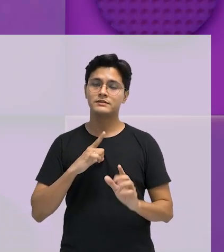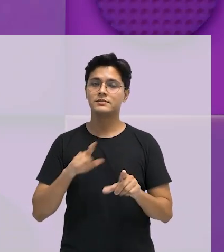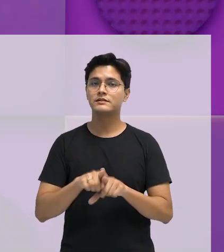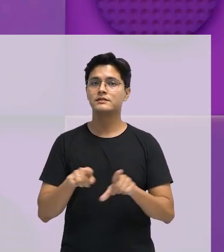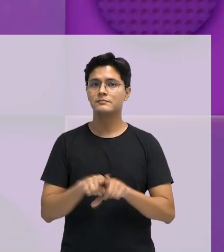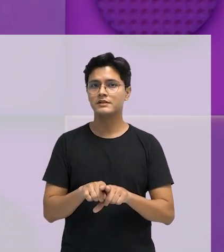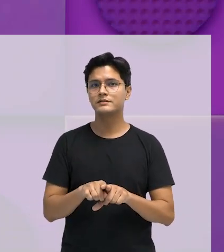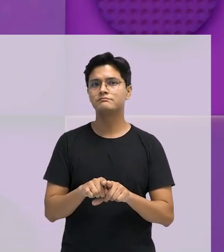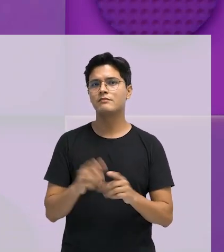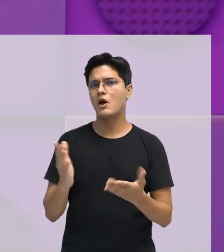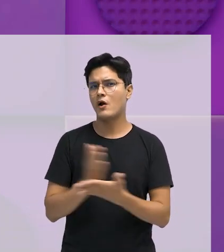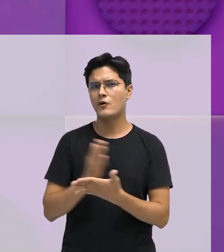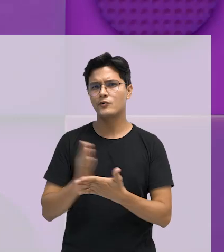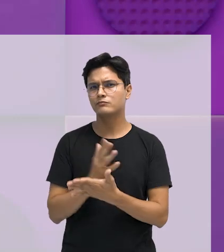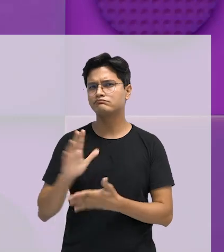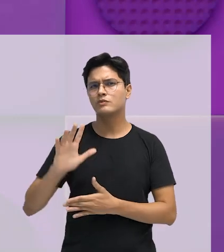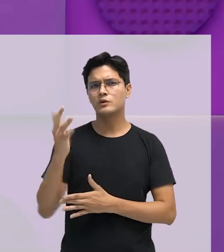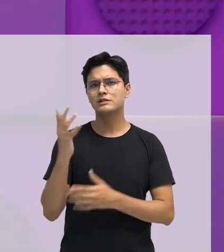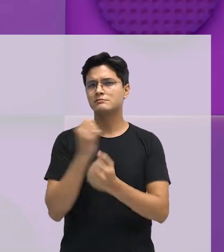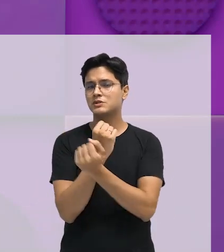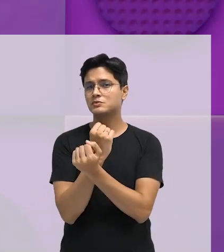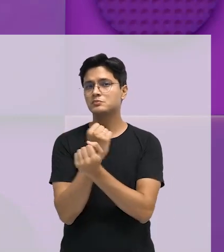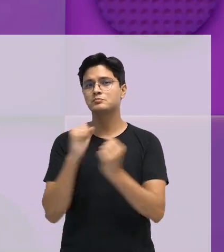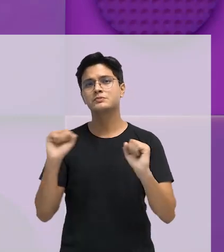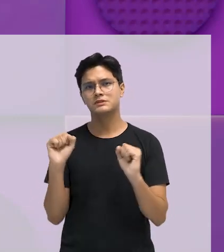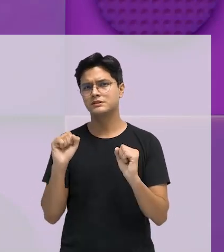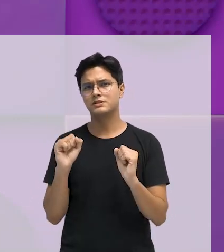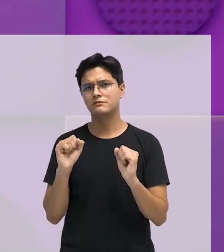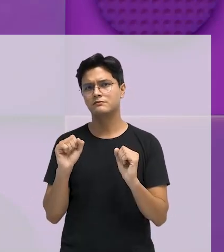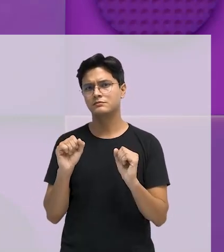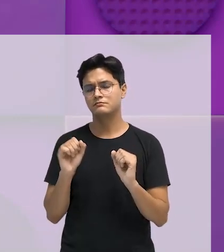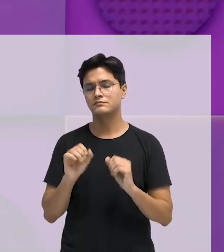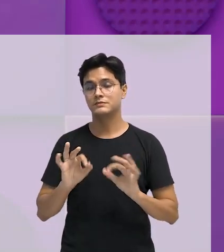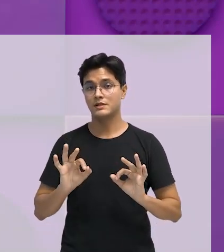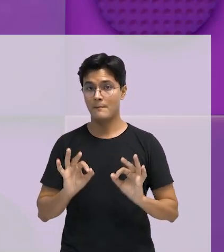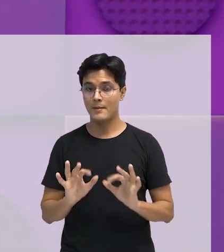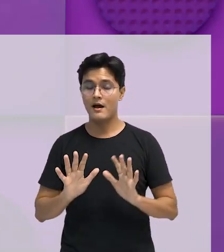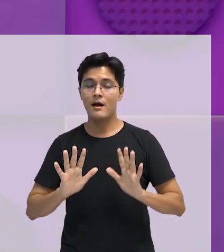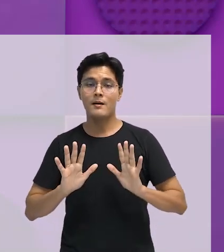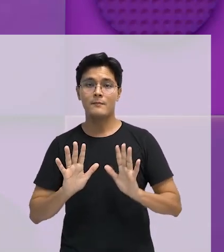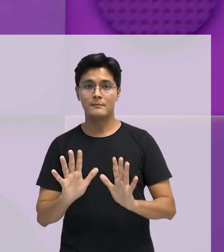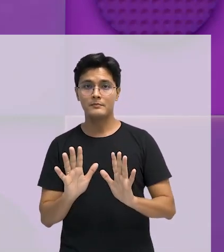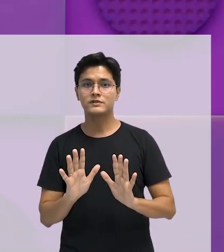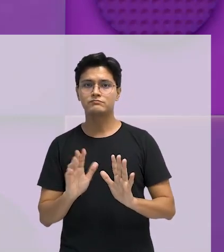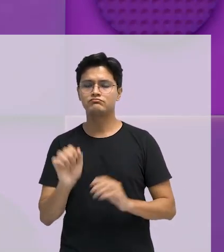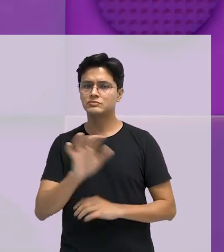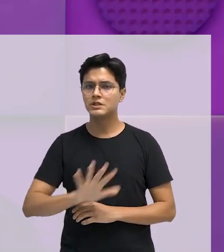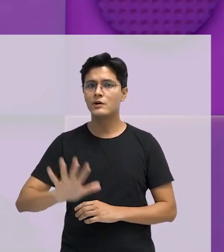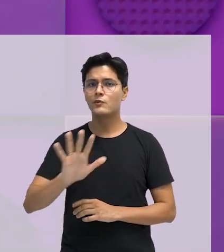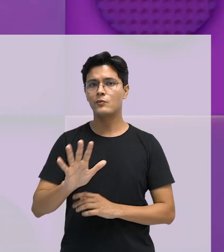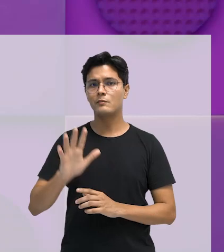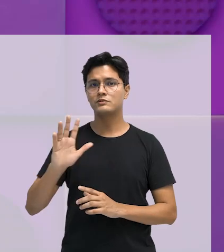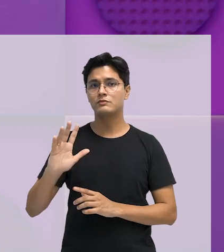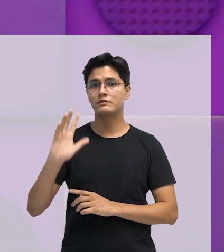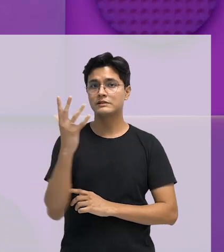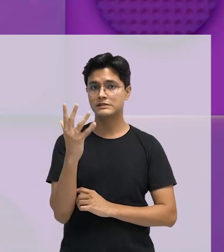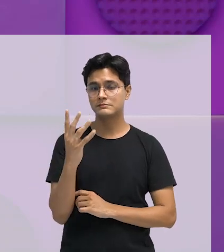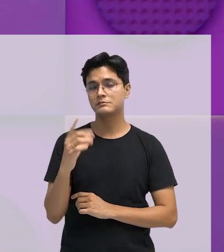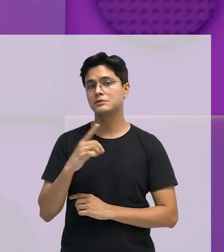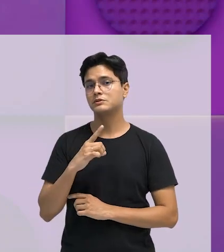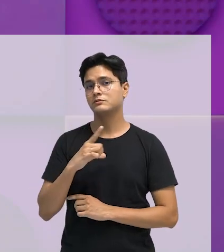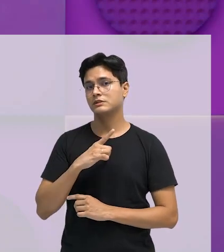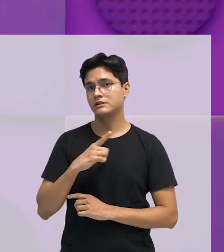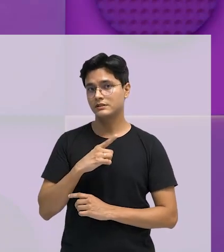eventos impossíveis, tá? Que são alguns casos particulares. Mas normalmente esses fenômenos